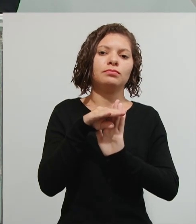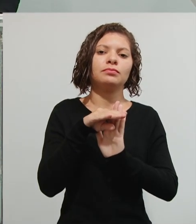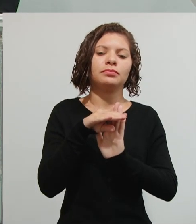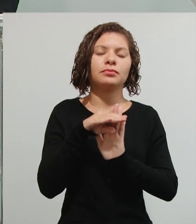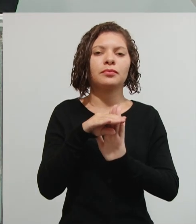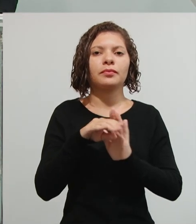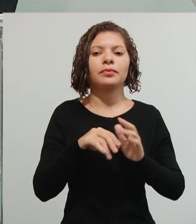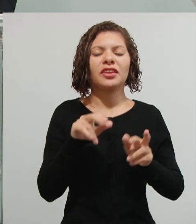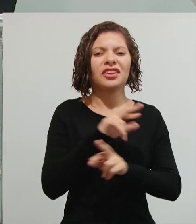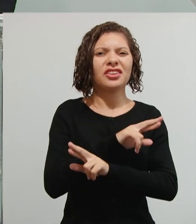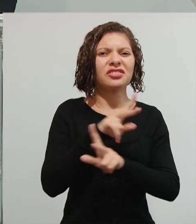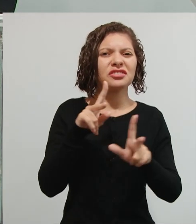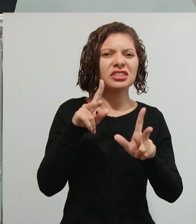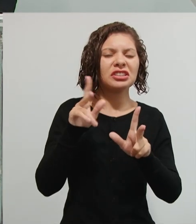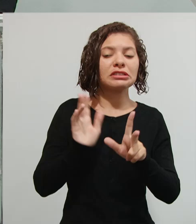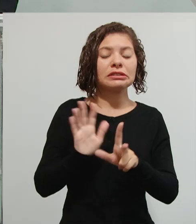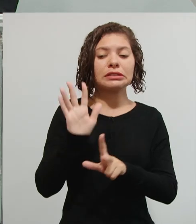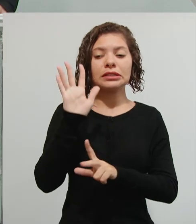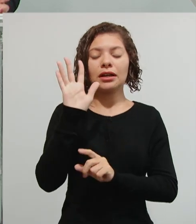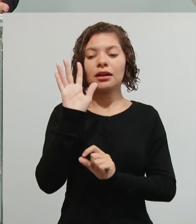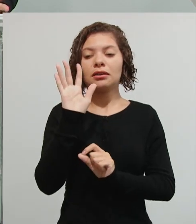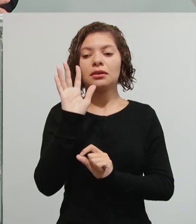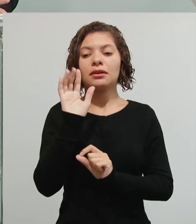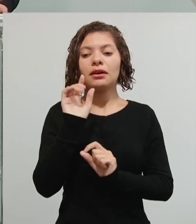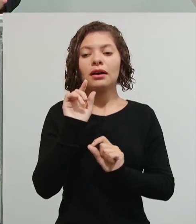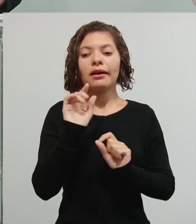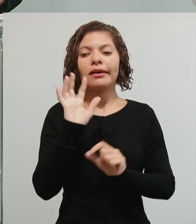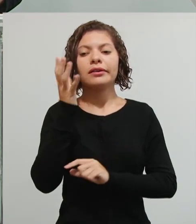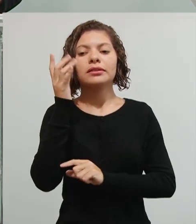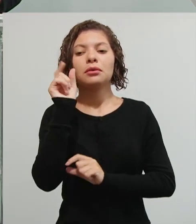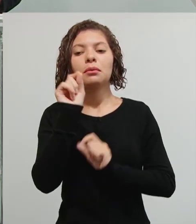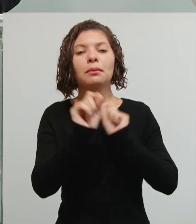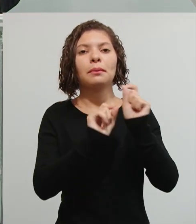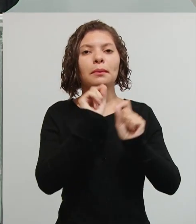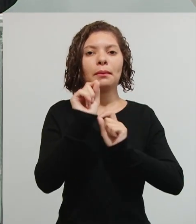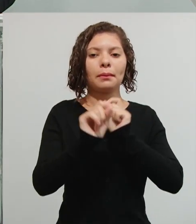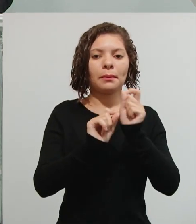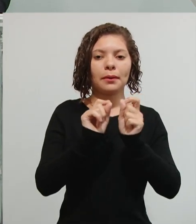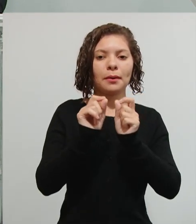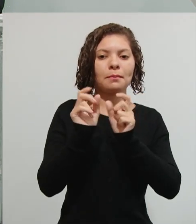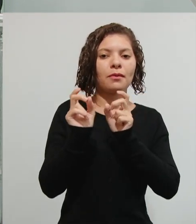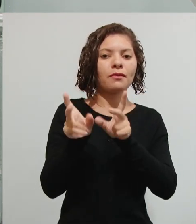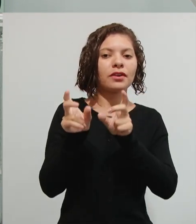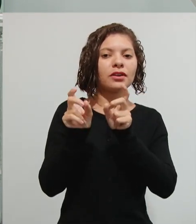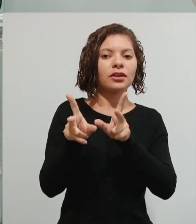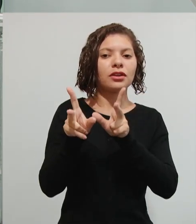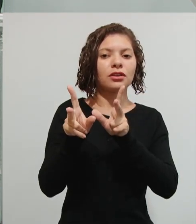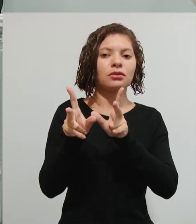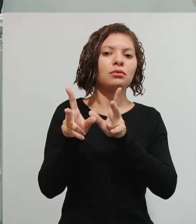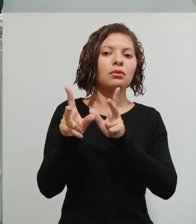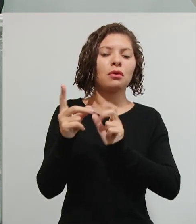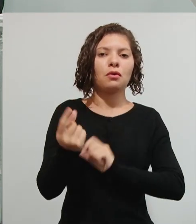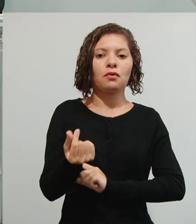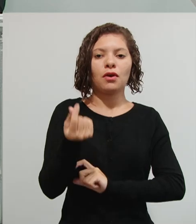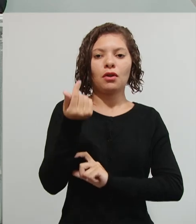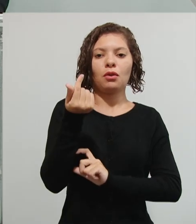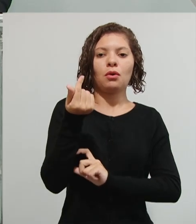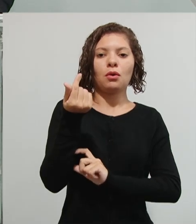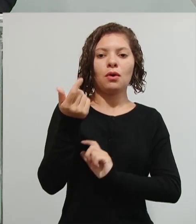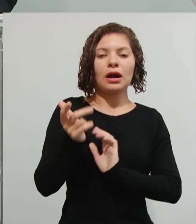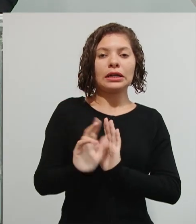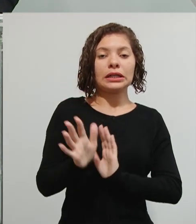seu lado por um preço mais caro, e o que vai acontecer aí é que ele está sendo vendido por esse preço mais caro, mas também, ao mesmo tempo, ele